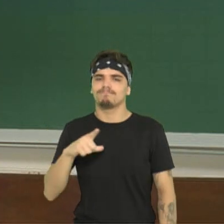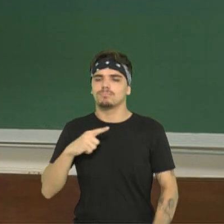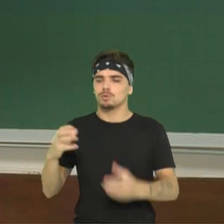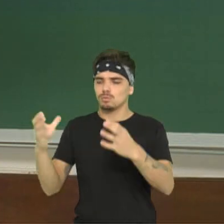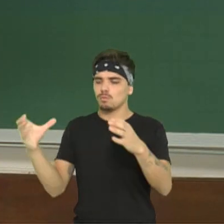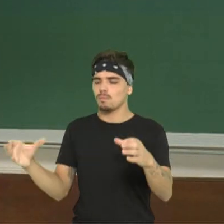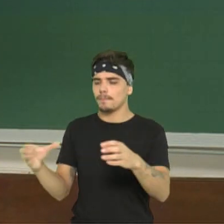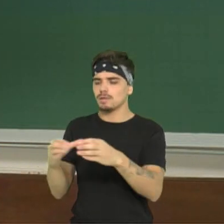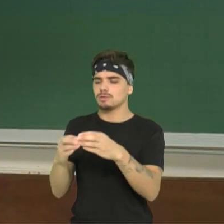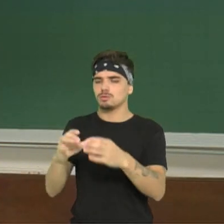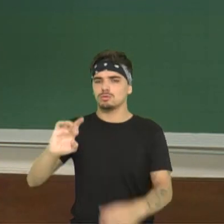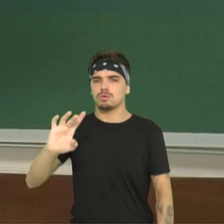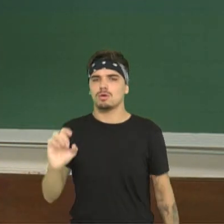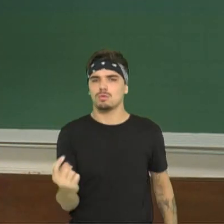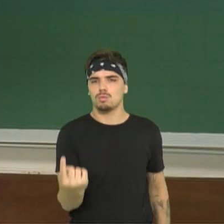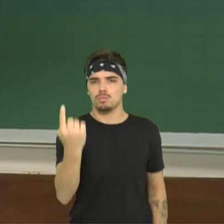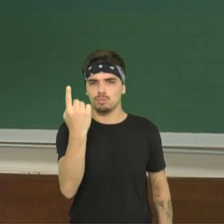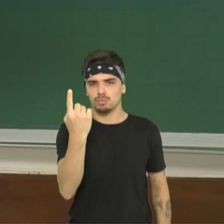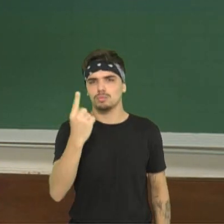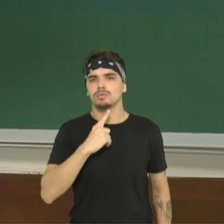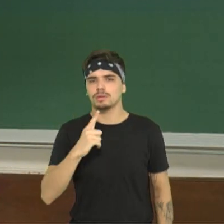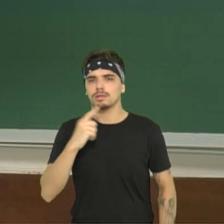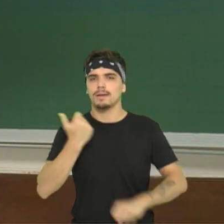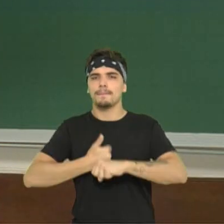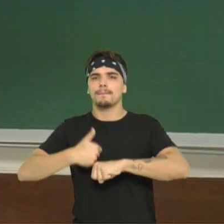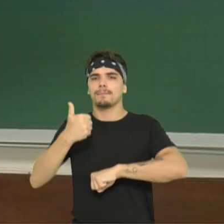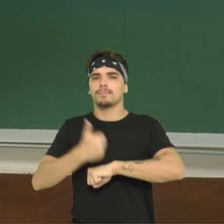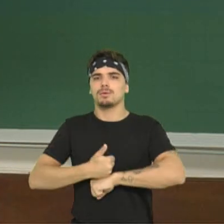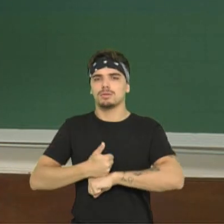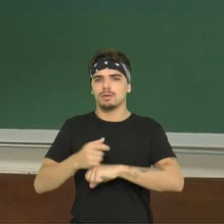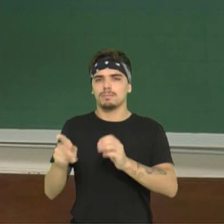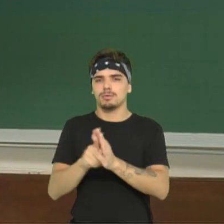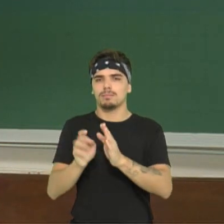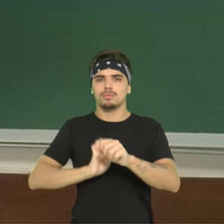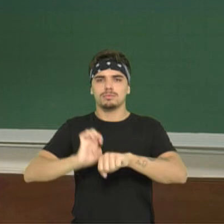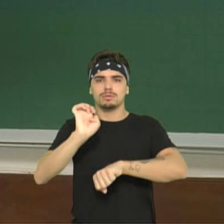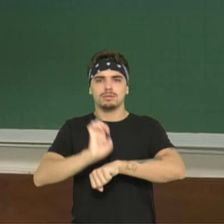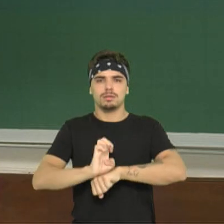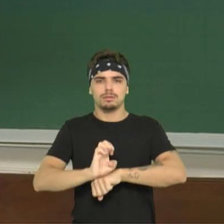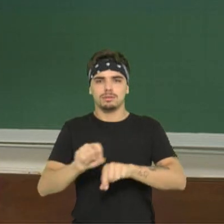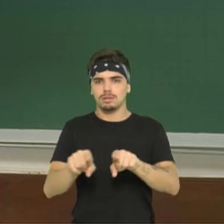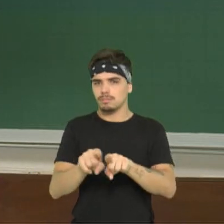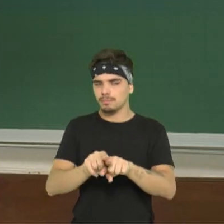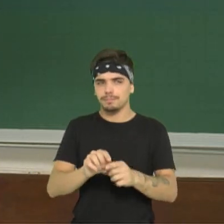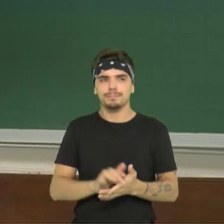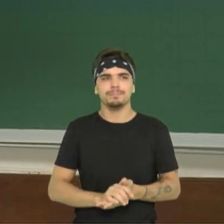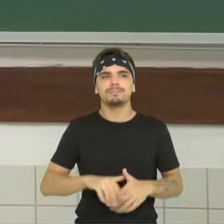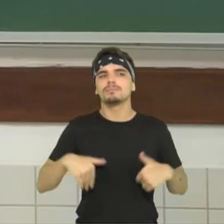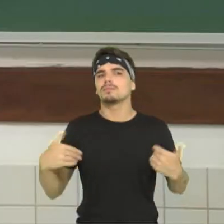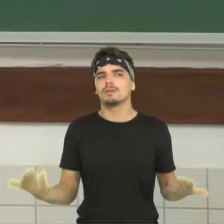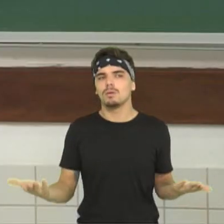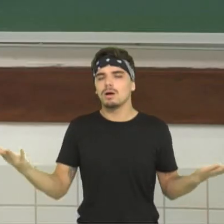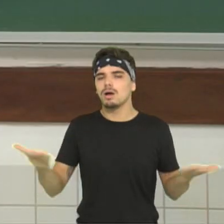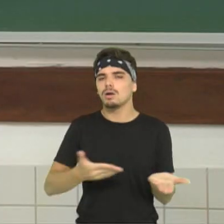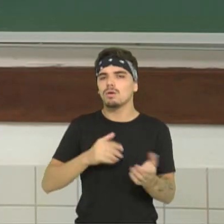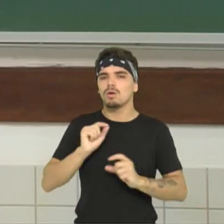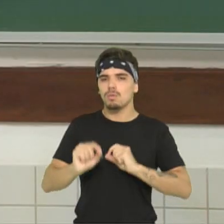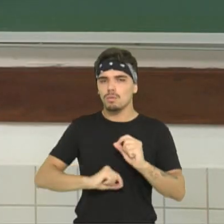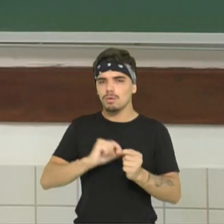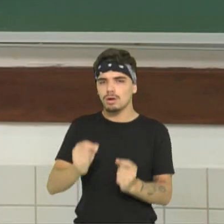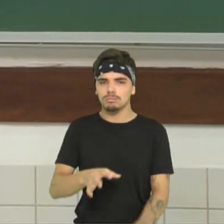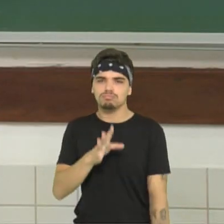partido só que domina ali o poder de um Estado, ok? Bom, agora vamos então